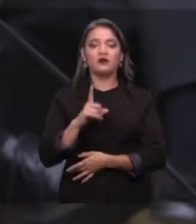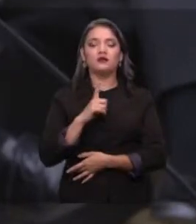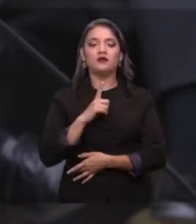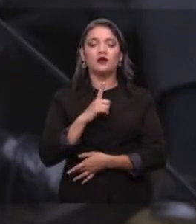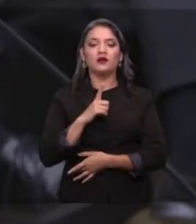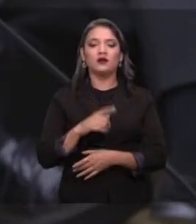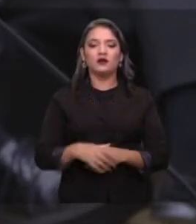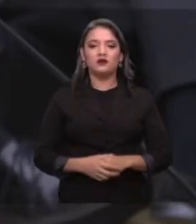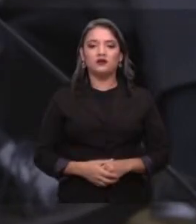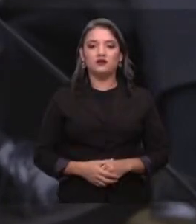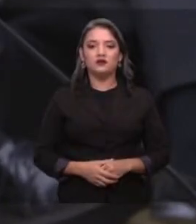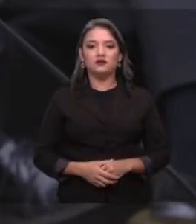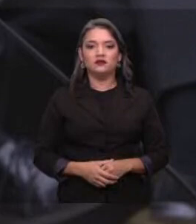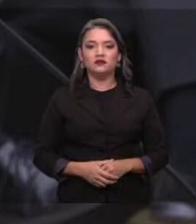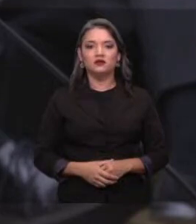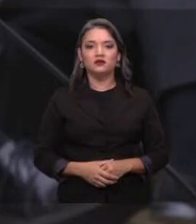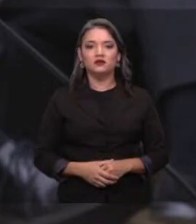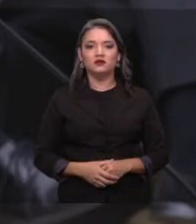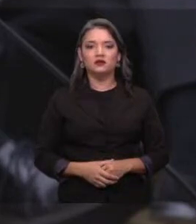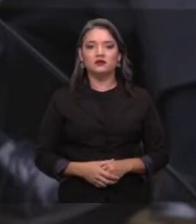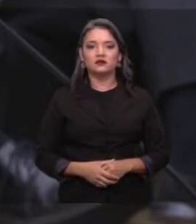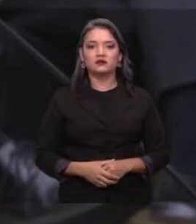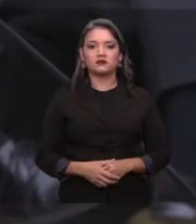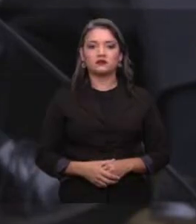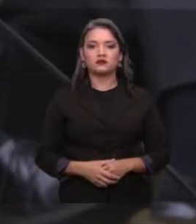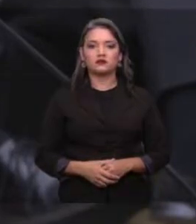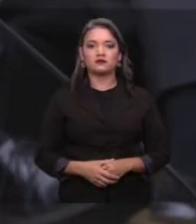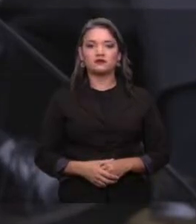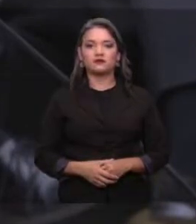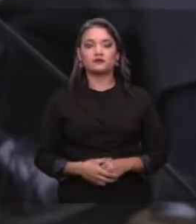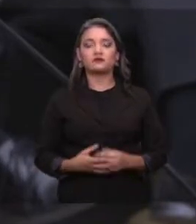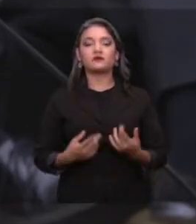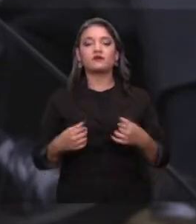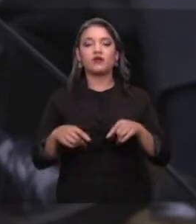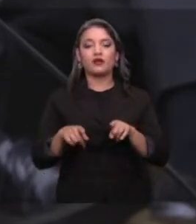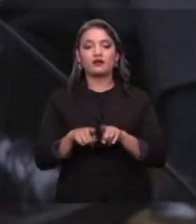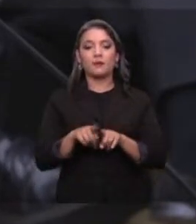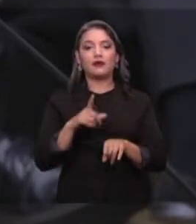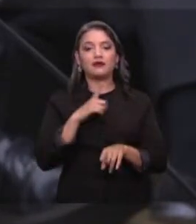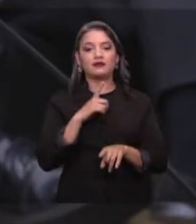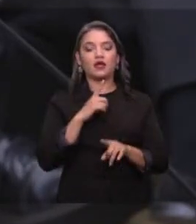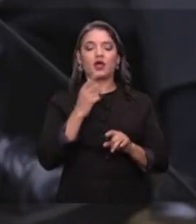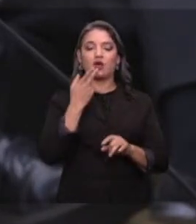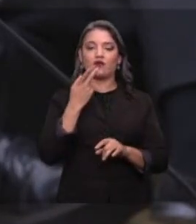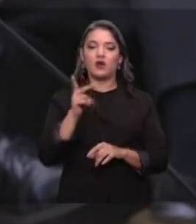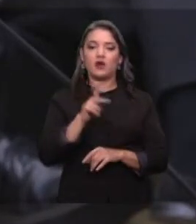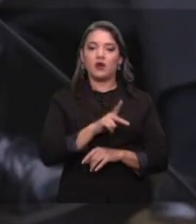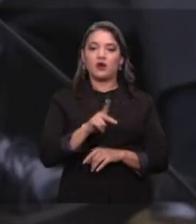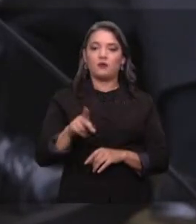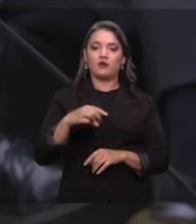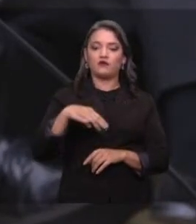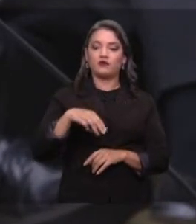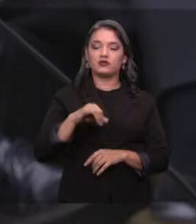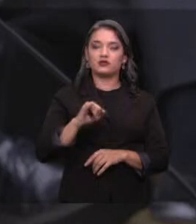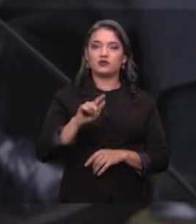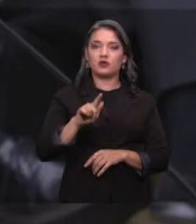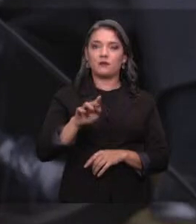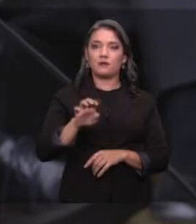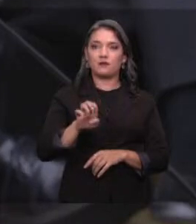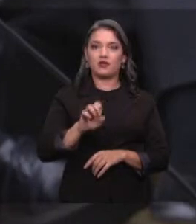teria, me valho, muito brevemente, do magistério do professor Miguel Reale Júnior, com